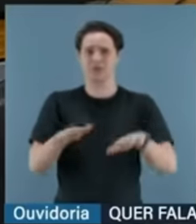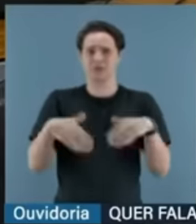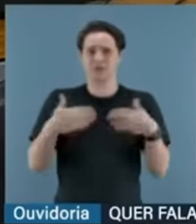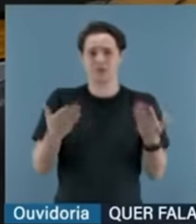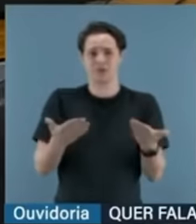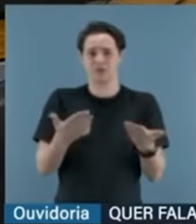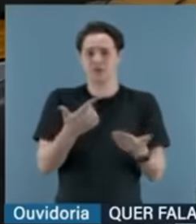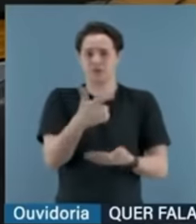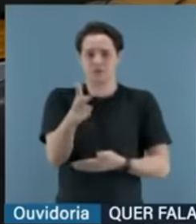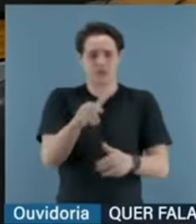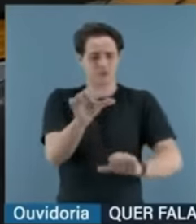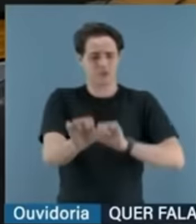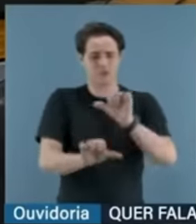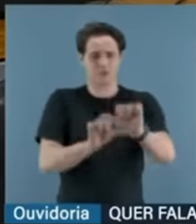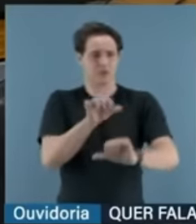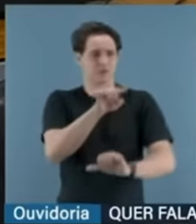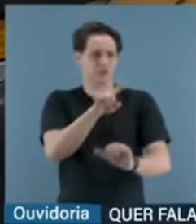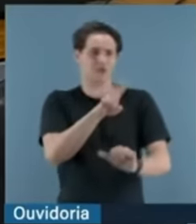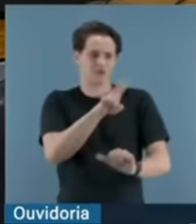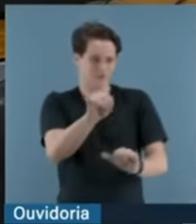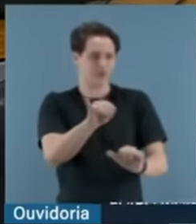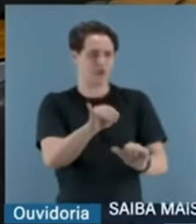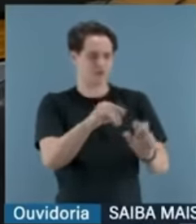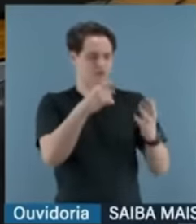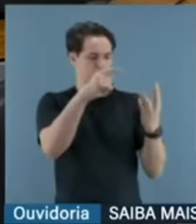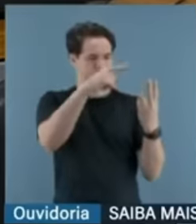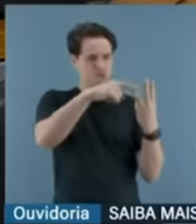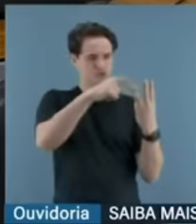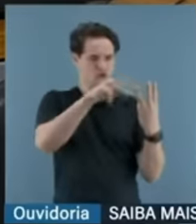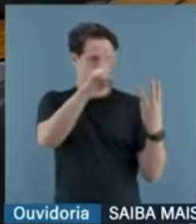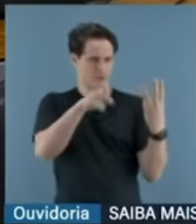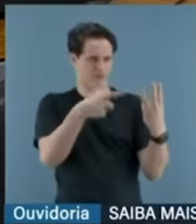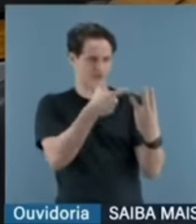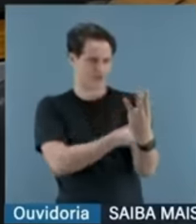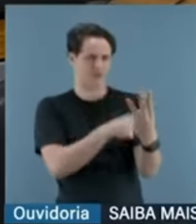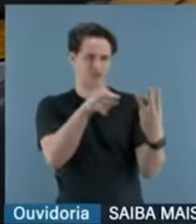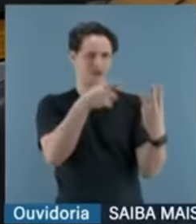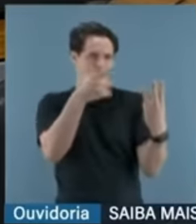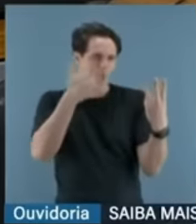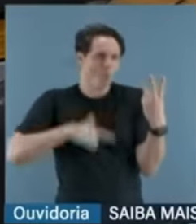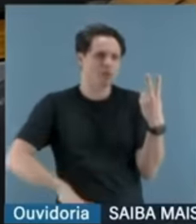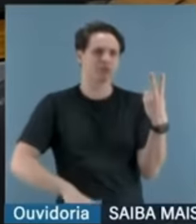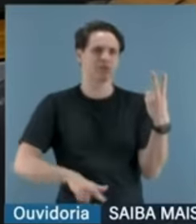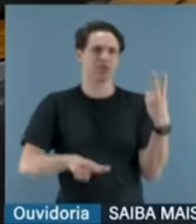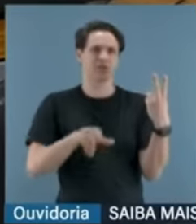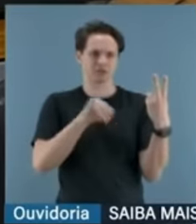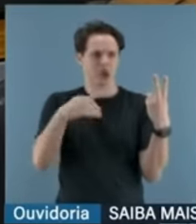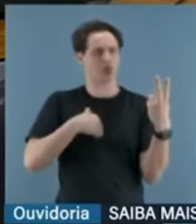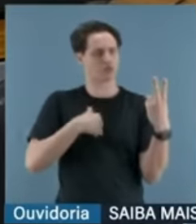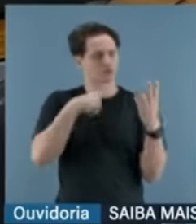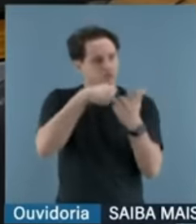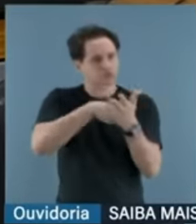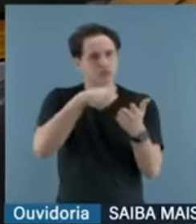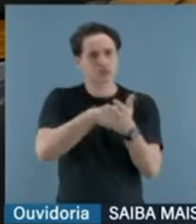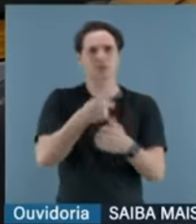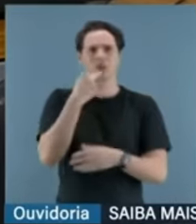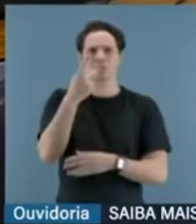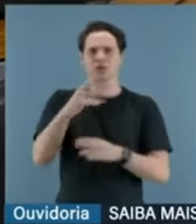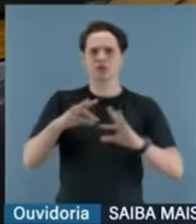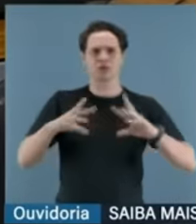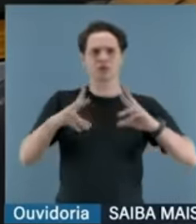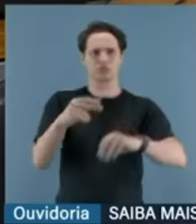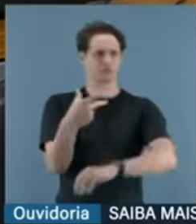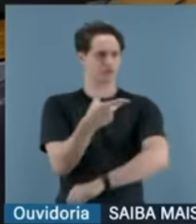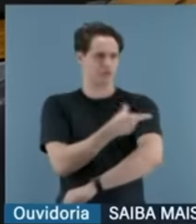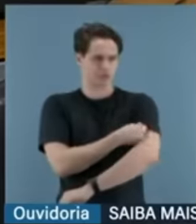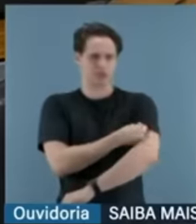não houve adulteração. O senhor vai se livrar dessa pena aí. Eu bateria, doutor, como advogada dele, bateria nessa tecla. Não, está todo mundo vacinado, não